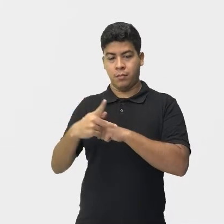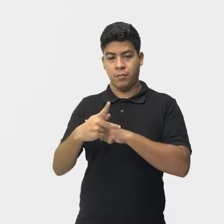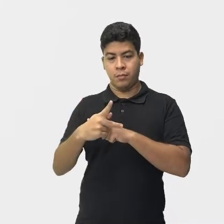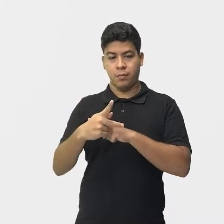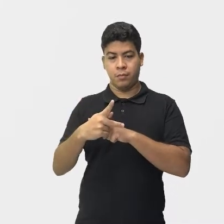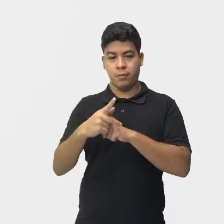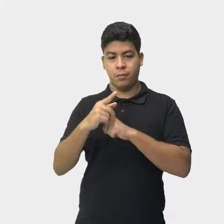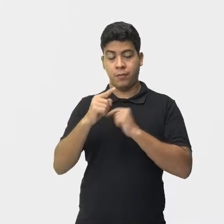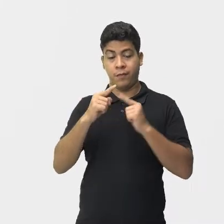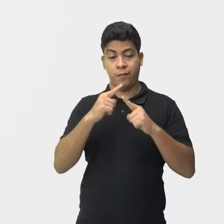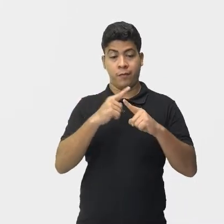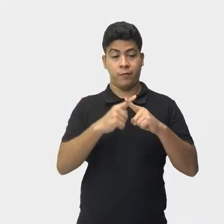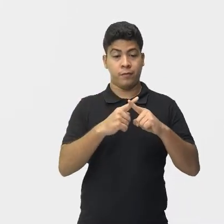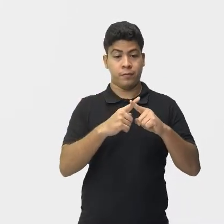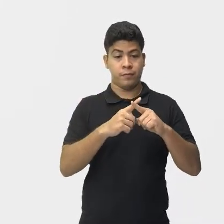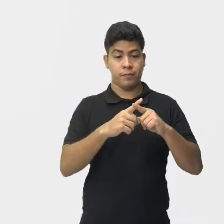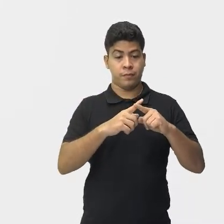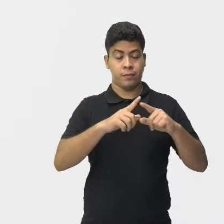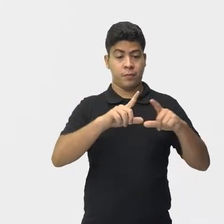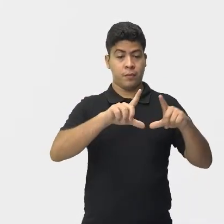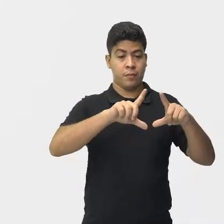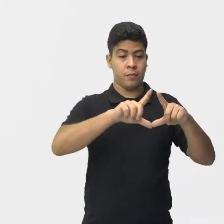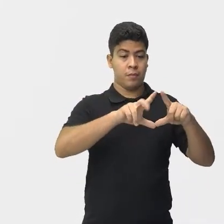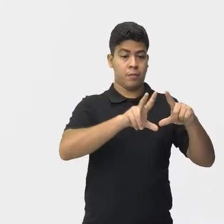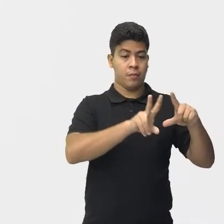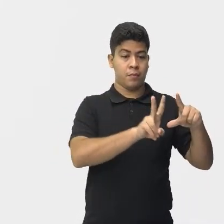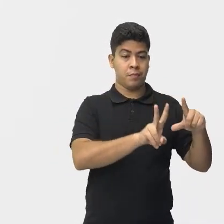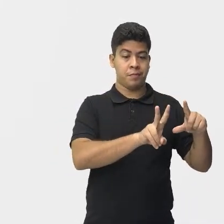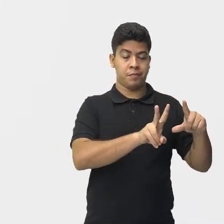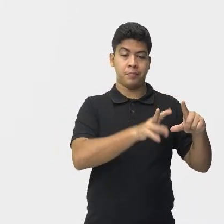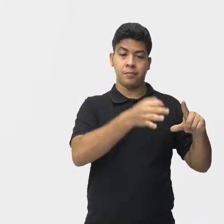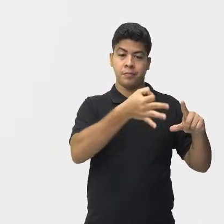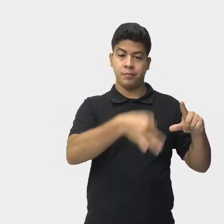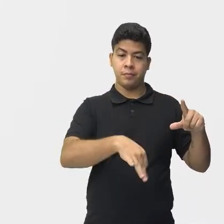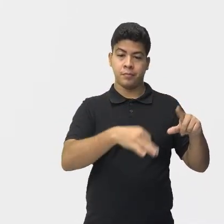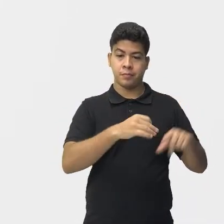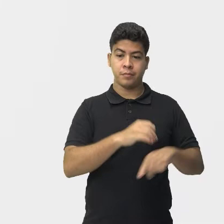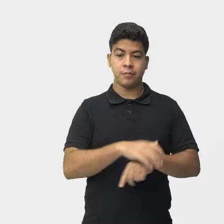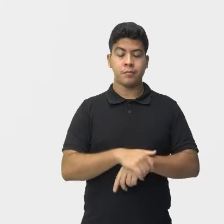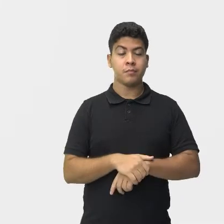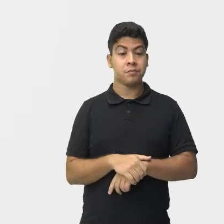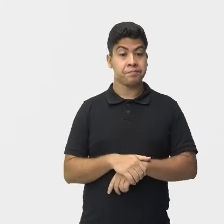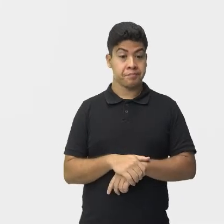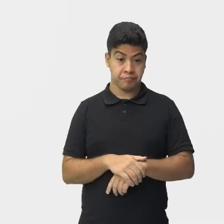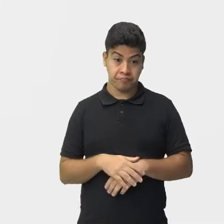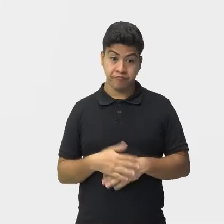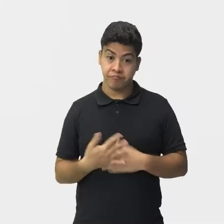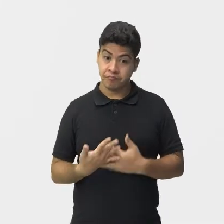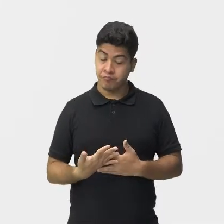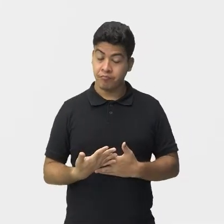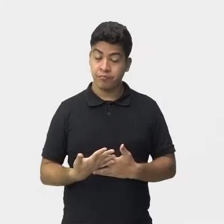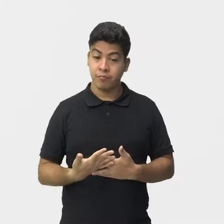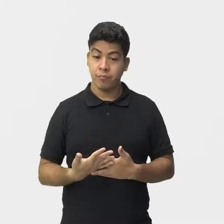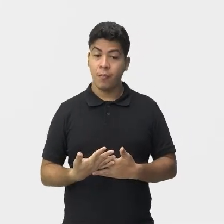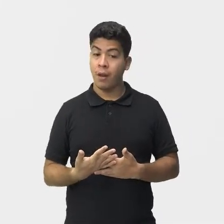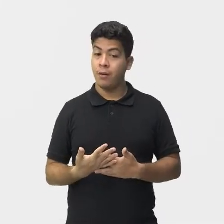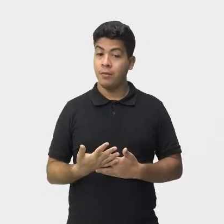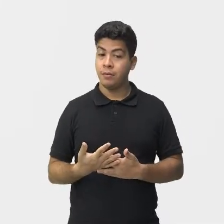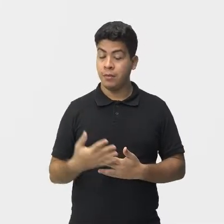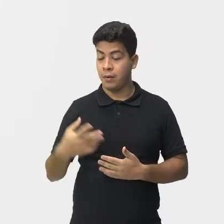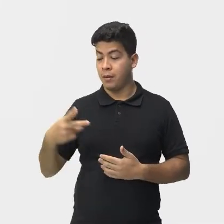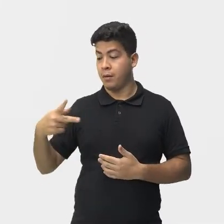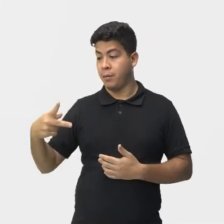tá? Em que o trabalho é a multiplicação da pressão pela variação do volume. E você